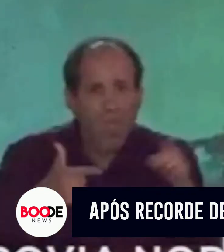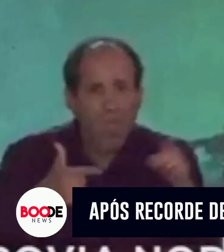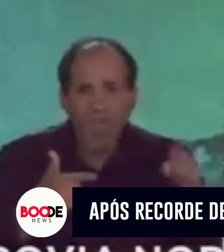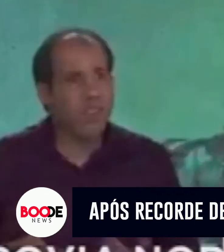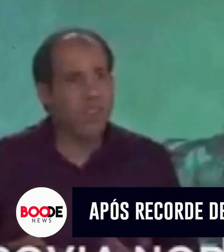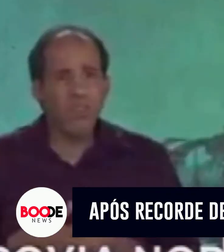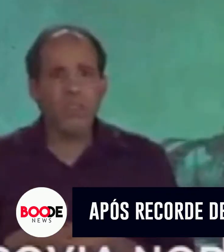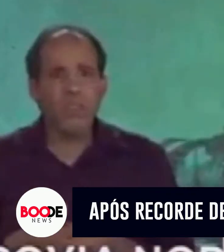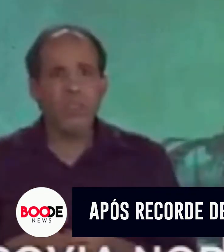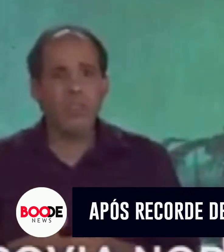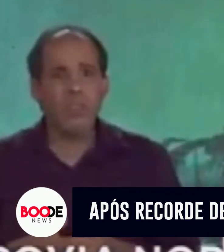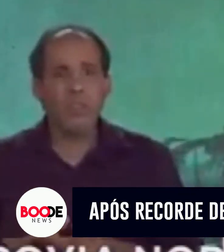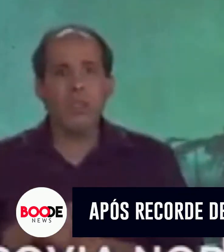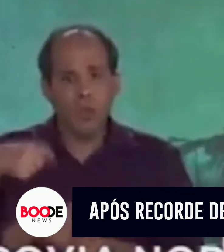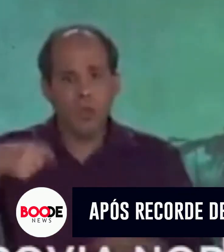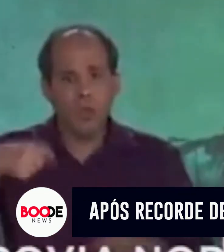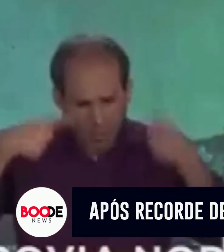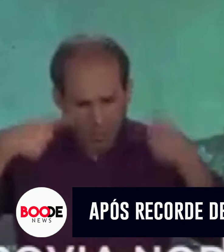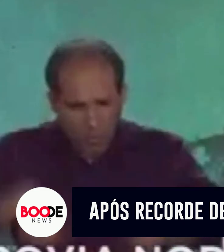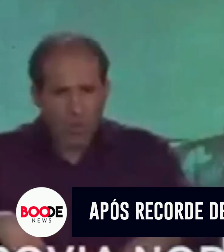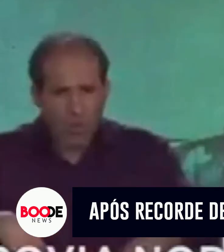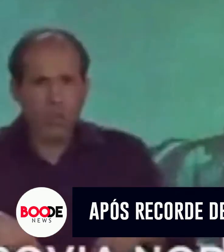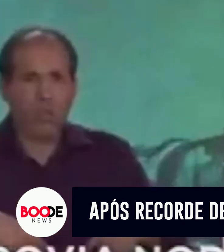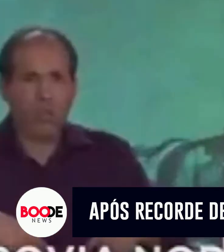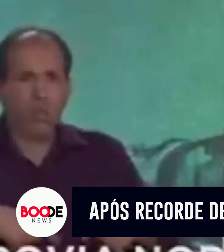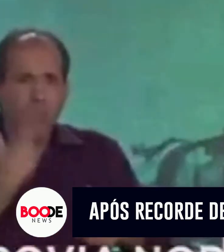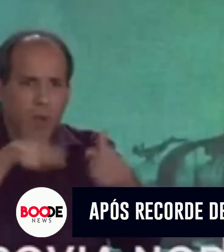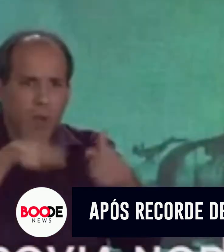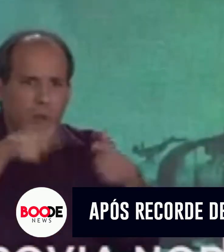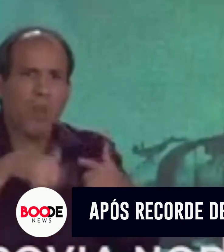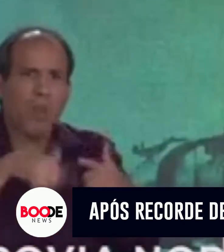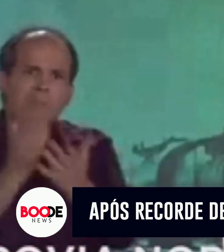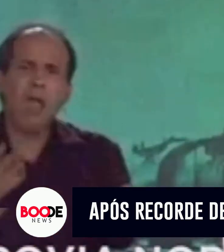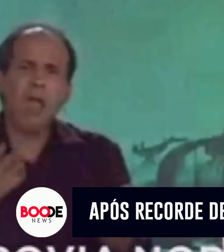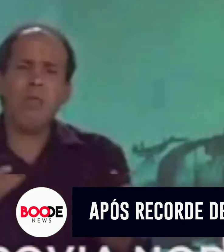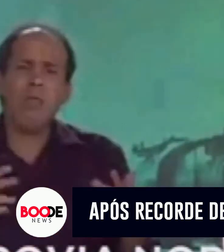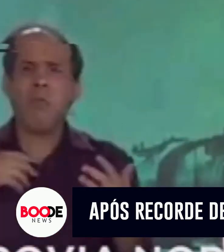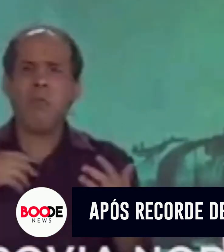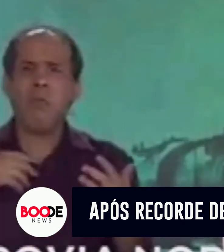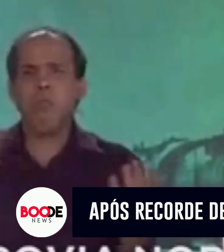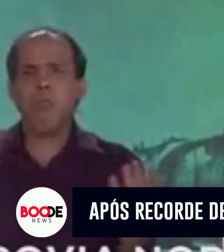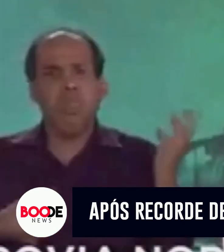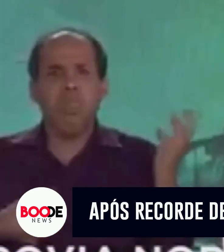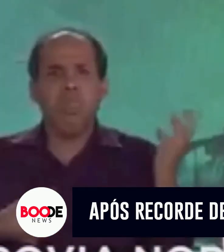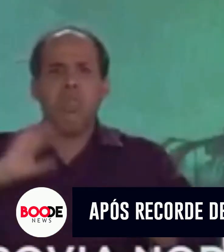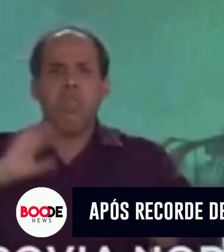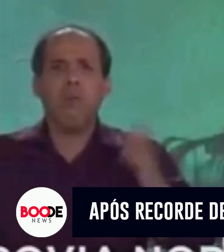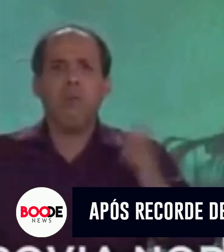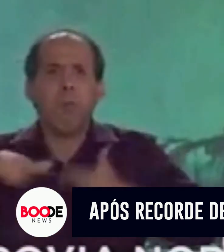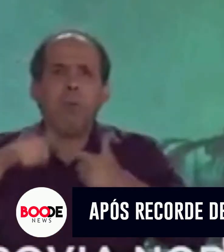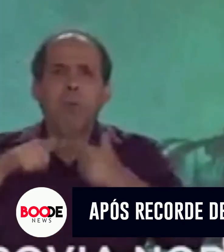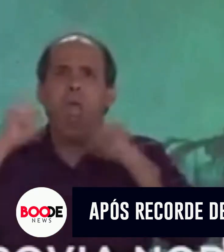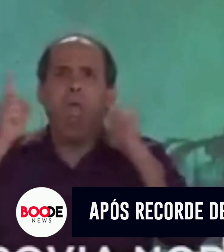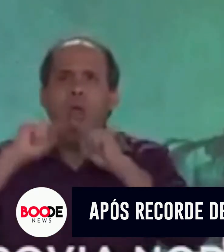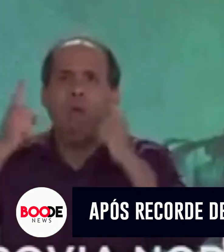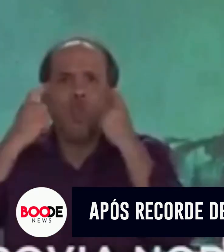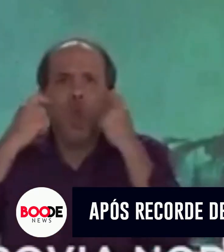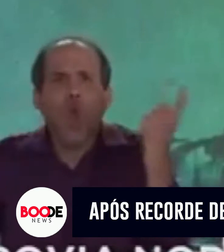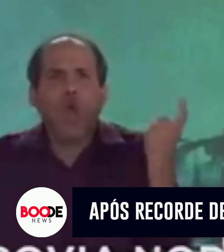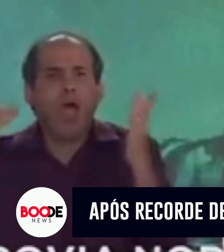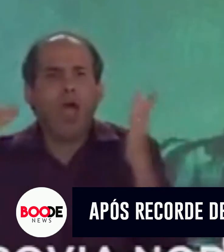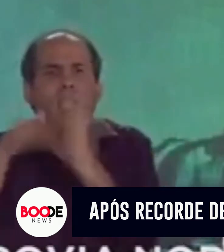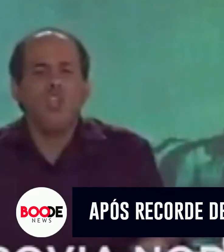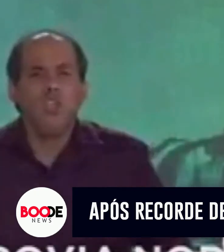Nós temos que enfrentar os nossos problemas. Chega de frescura e de mimimi. Vamos ficar chorando até